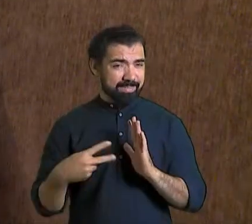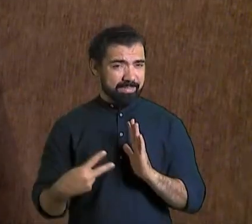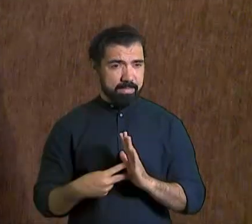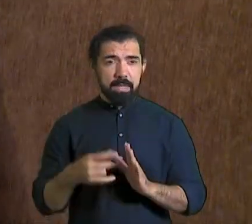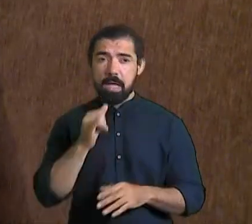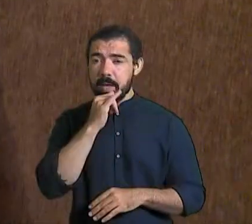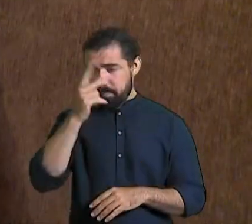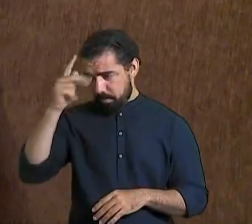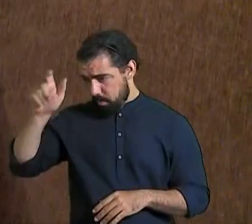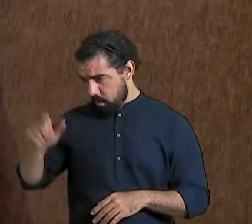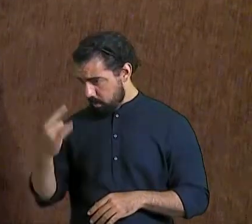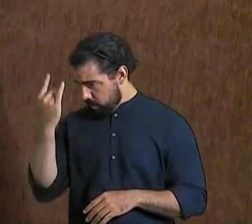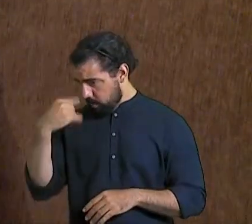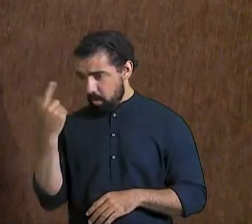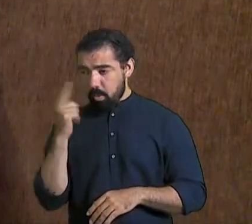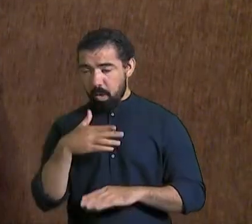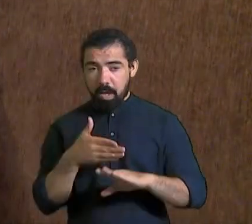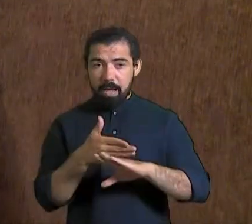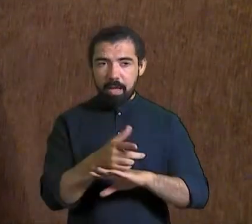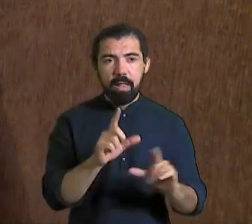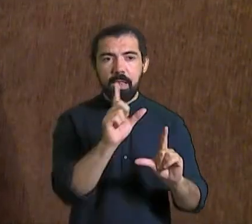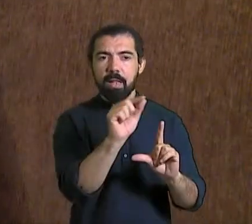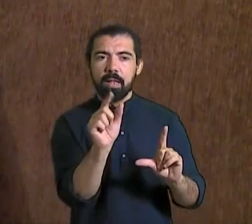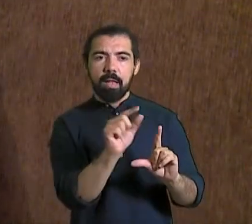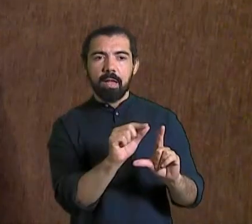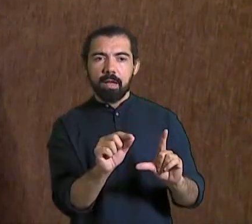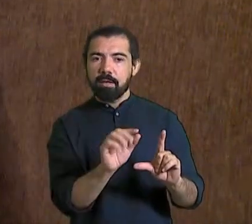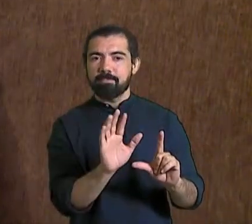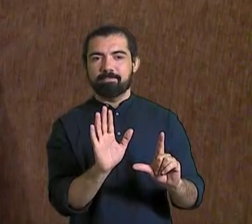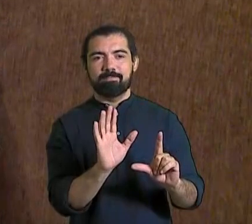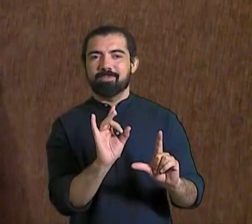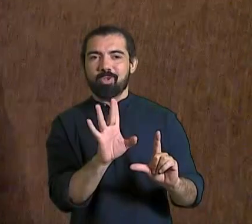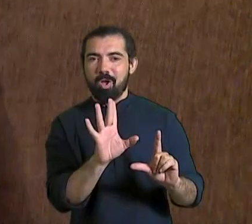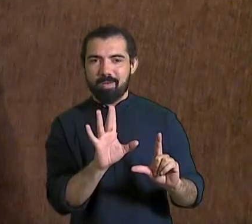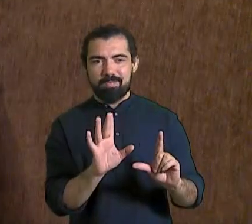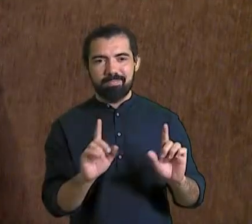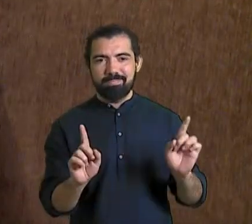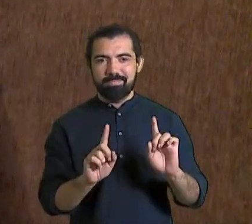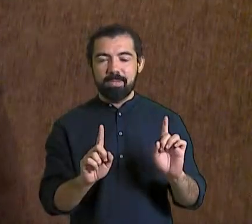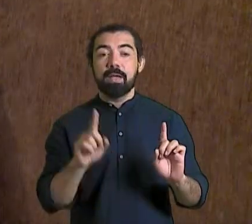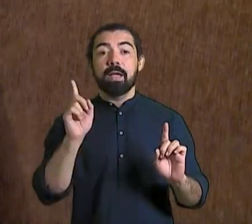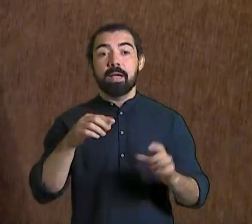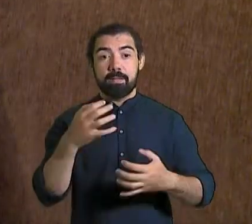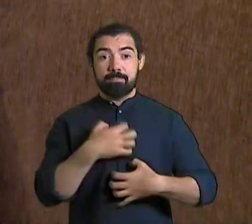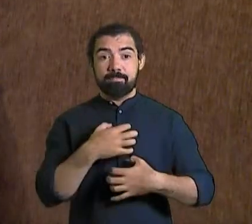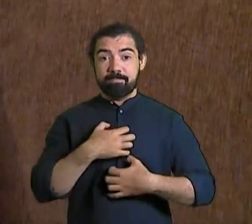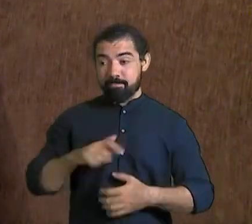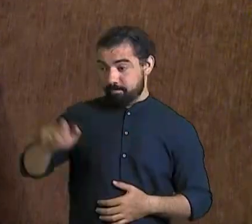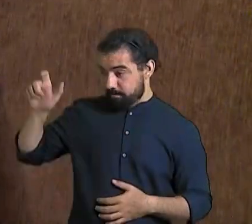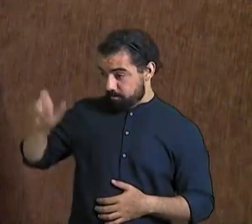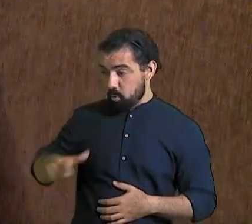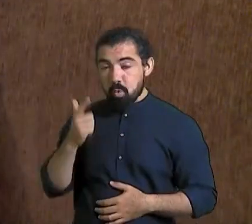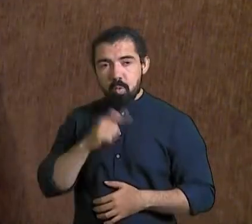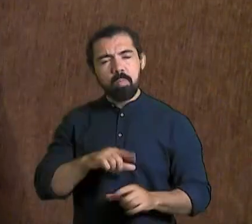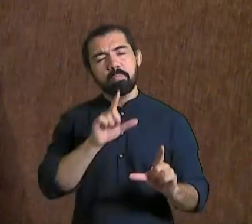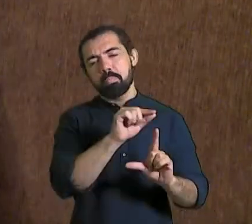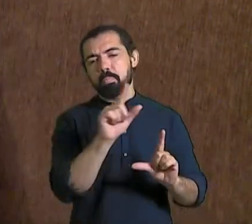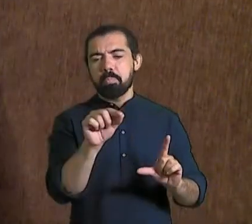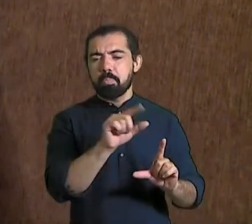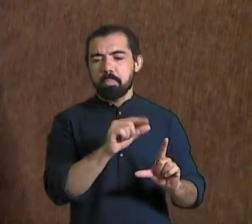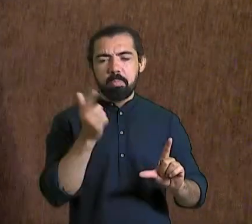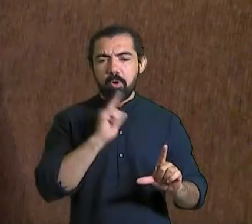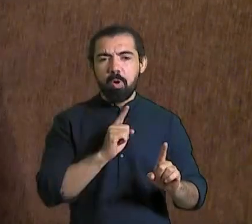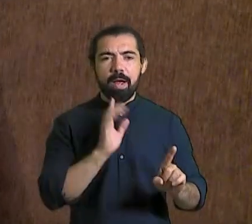o deficiente visual conseguir mexer naquele sistema, quer dizer ele, de forma intuitiva, seguir um caminho onde ele vai